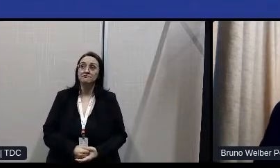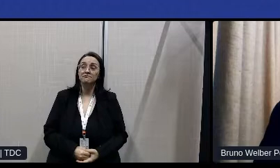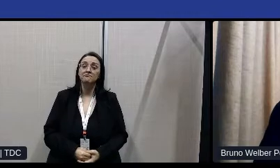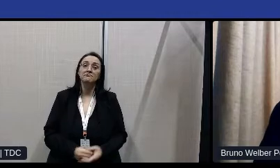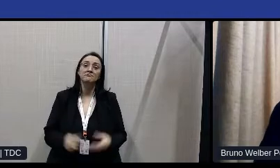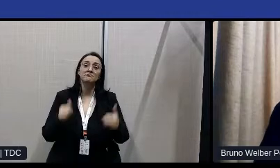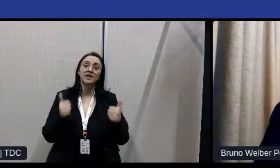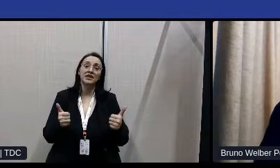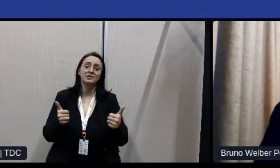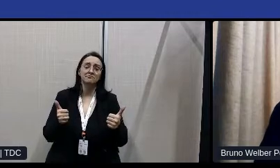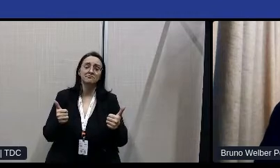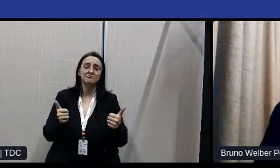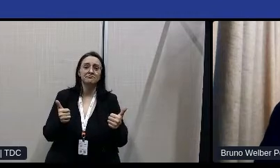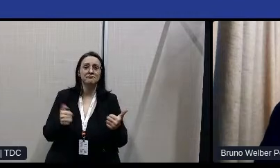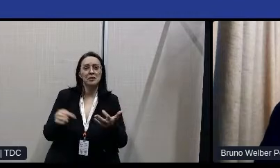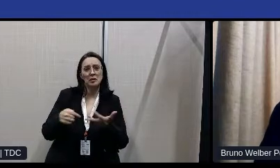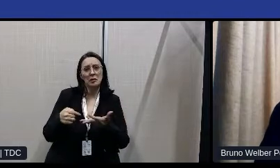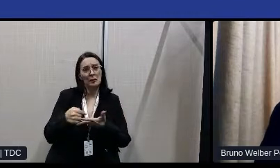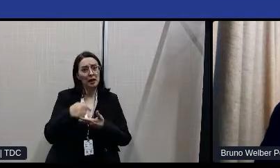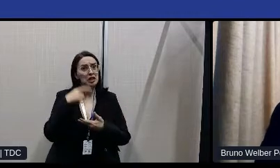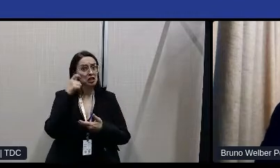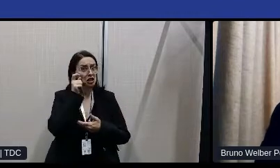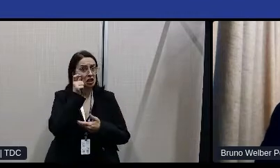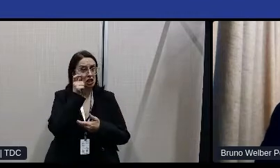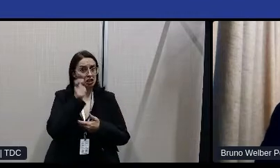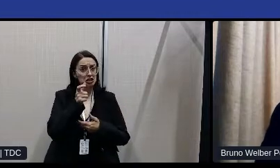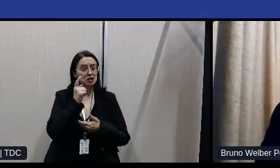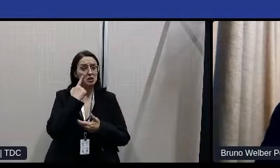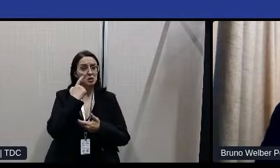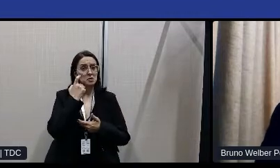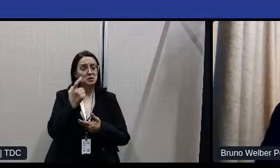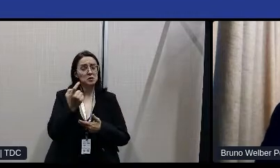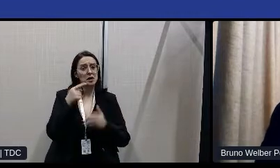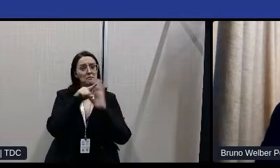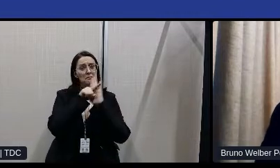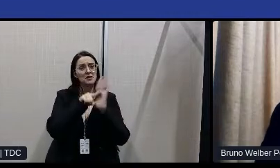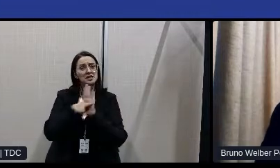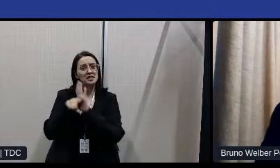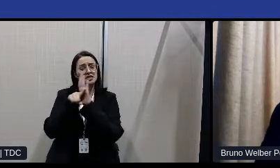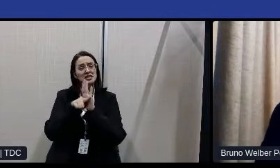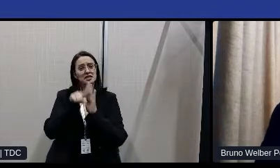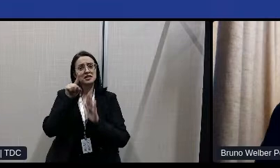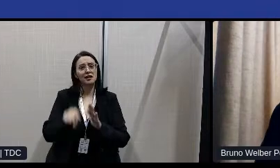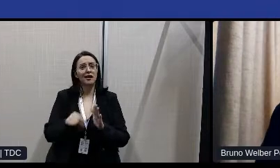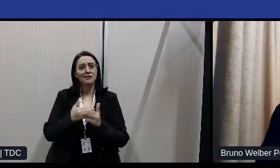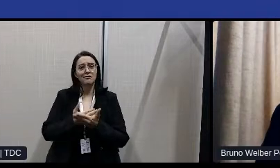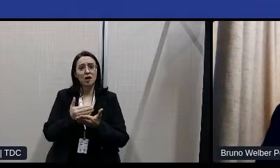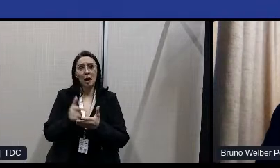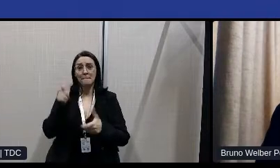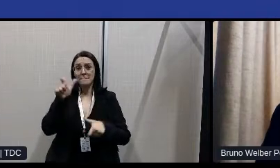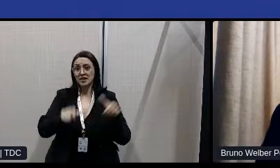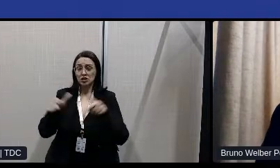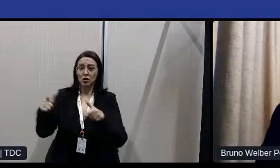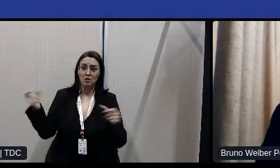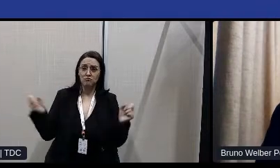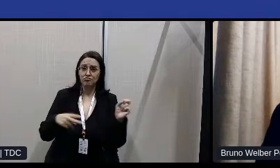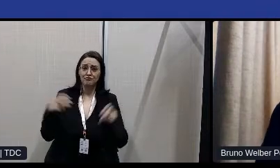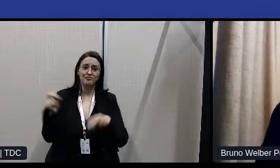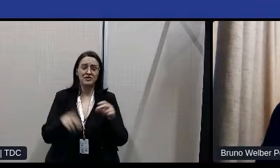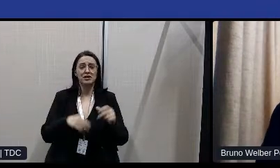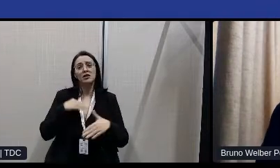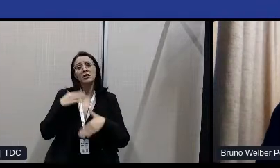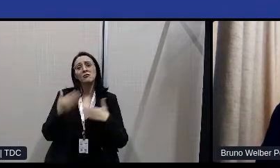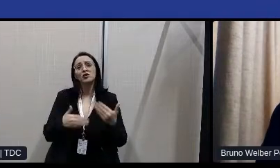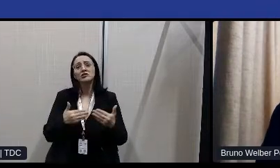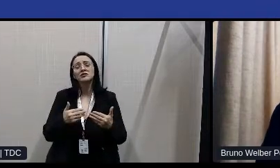Beleza. Um dos pontos interessantes é que essa pesquisa a gente está conseguindo alcançar cada vez mais pessoas. A cada edição que passa, nós